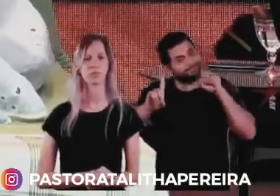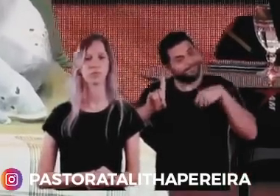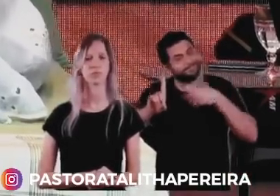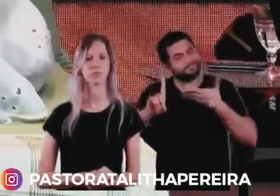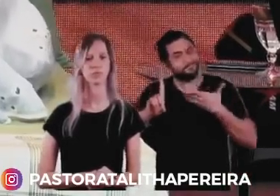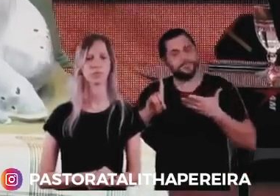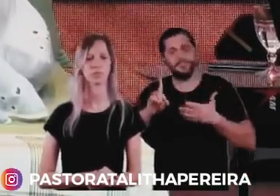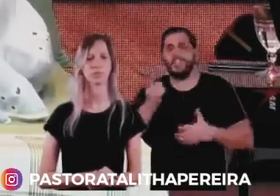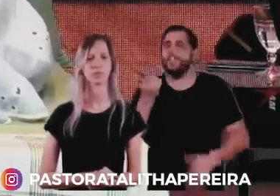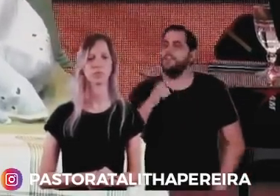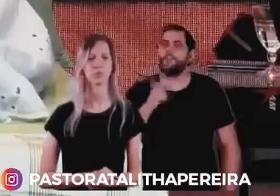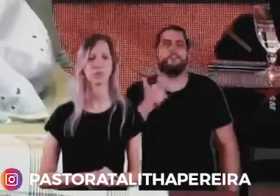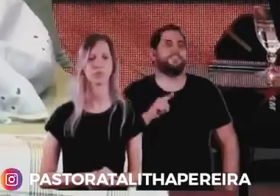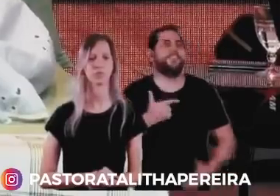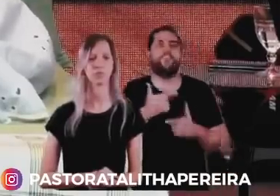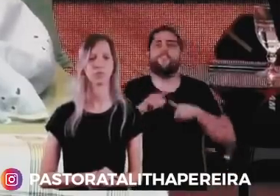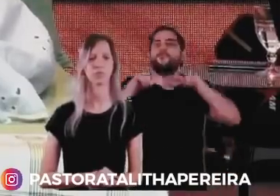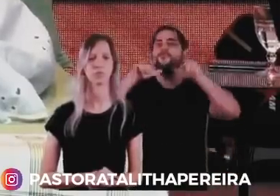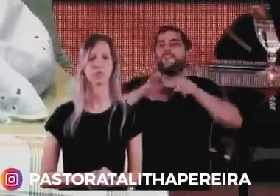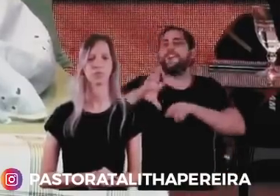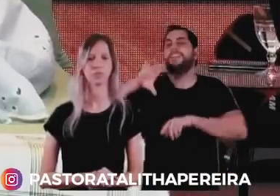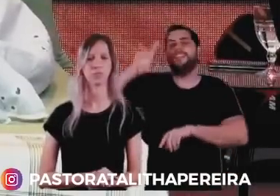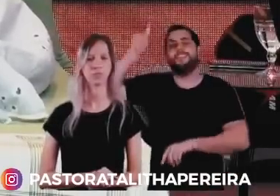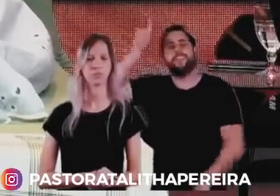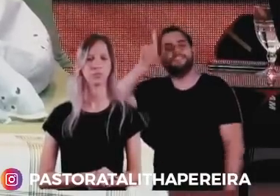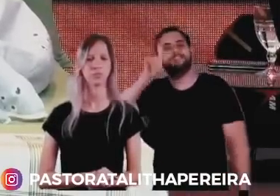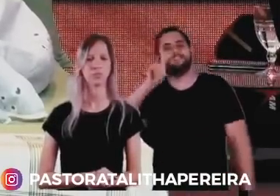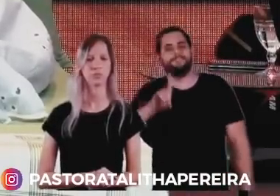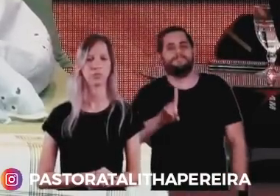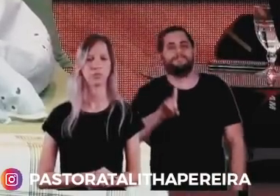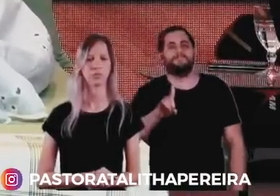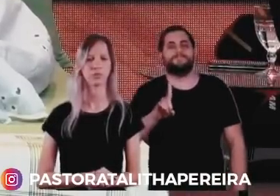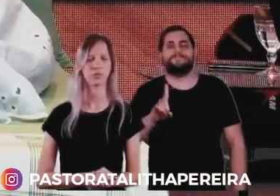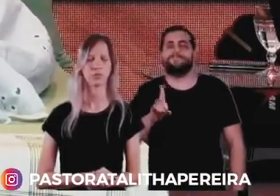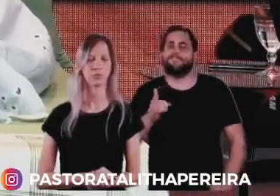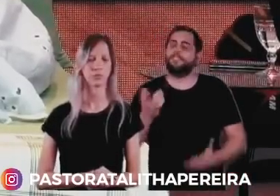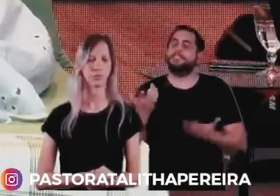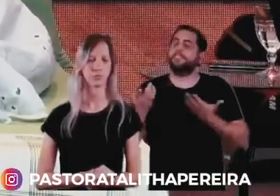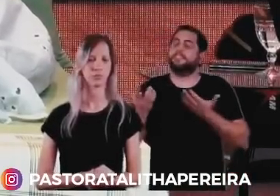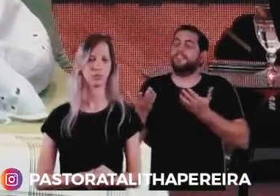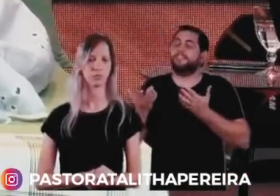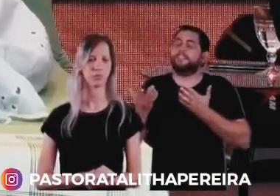Não tem outro local onde Deus possa estar presente que não seja